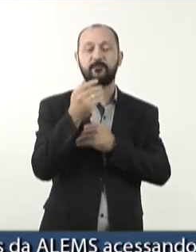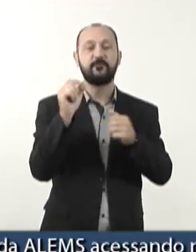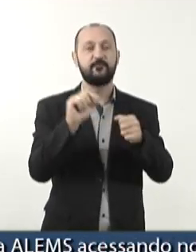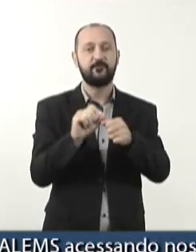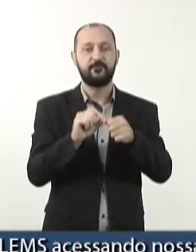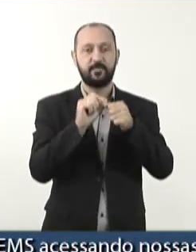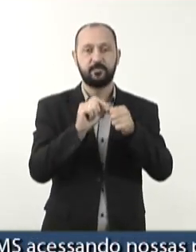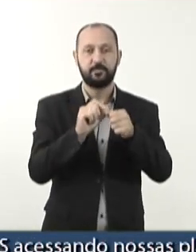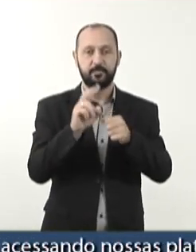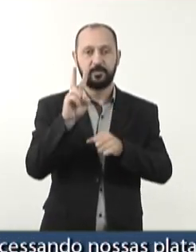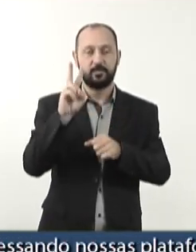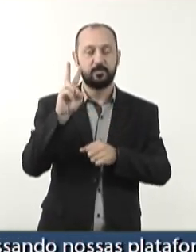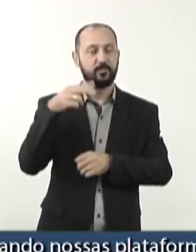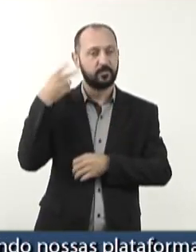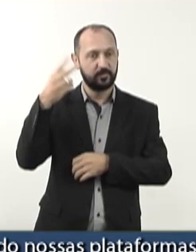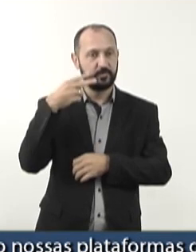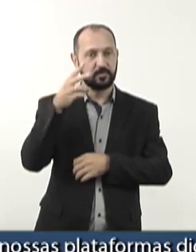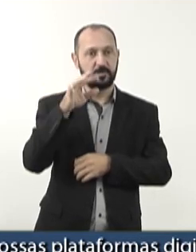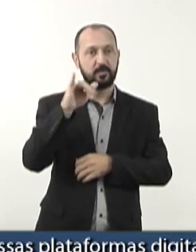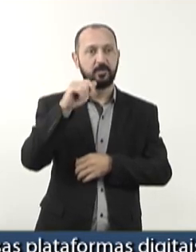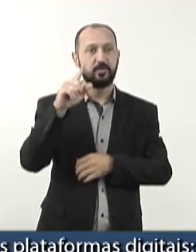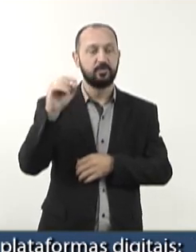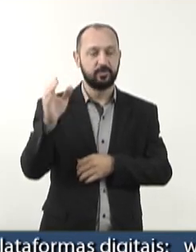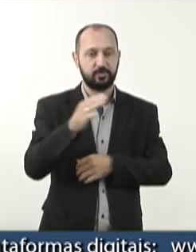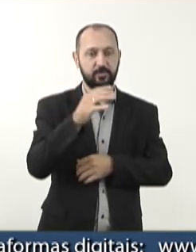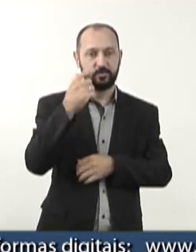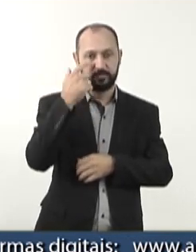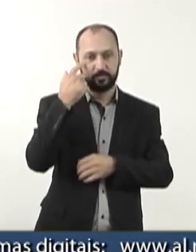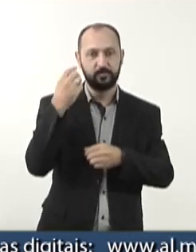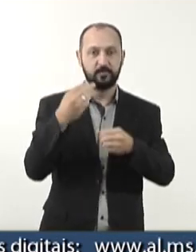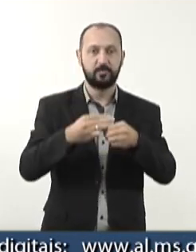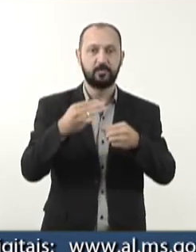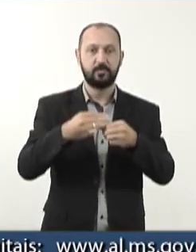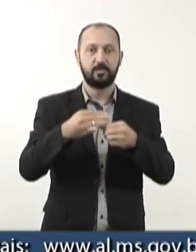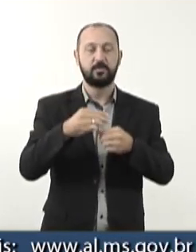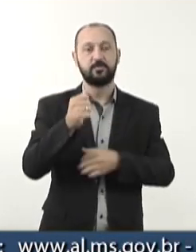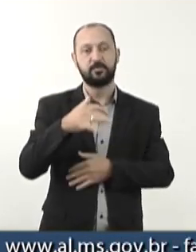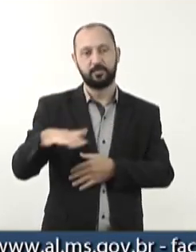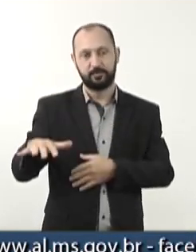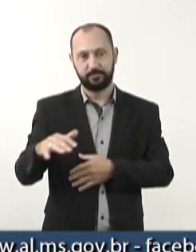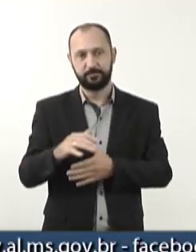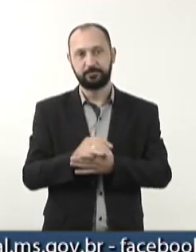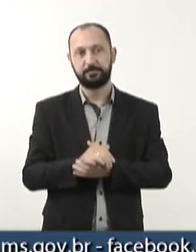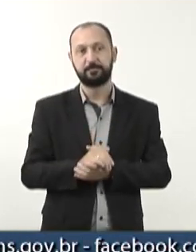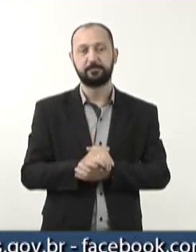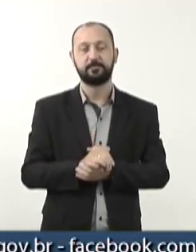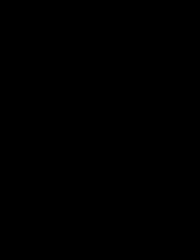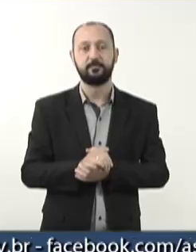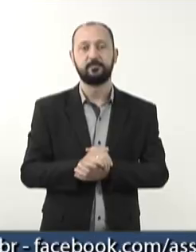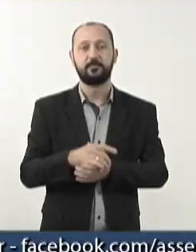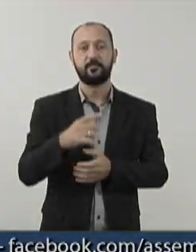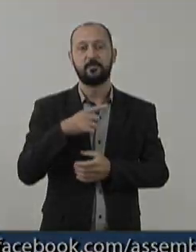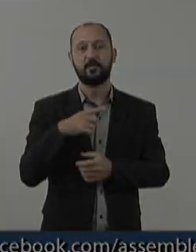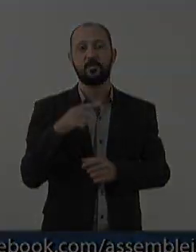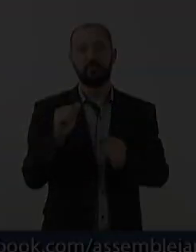formulado pelo vereador Tião Melo, do município de Aquidauana. É o que eu tinha, senhor presidente.